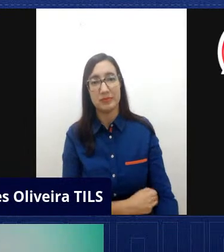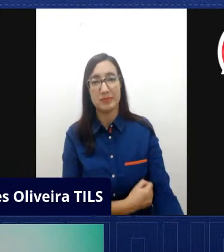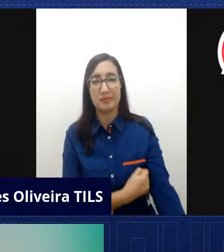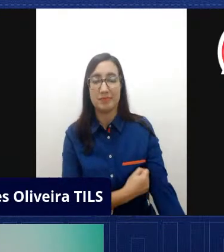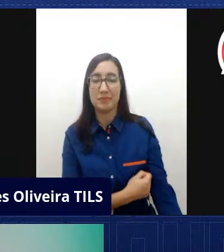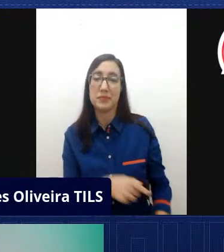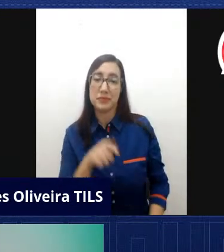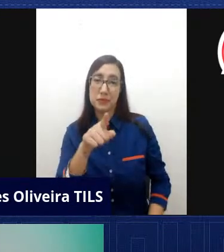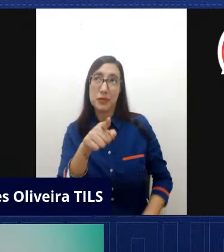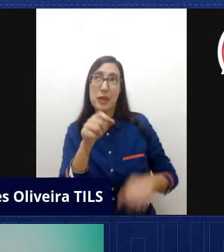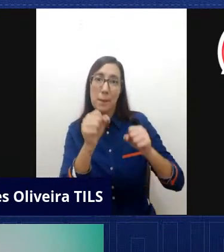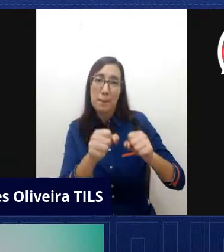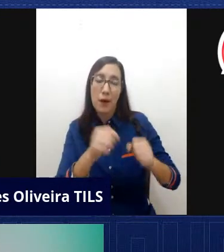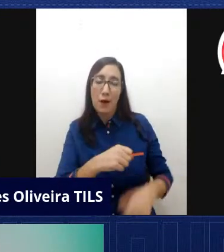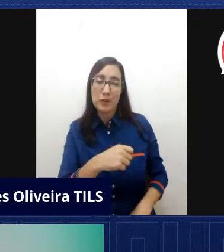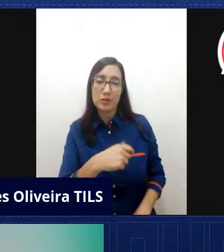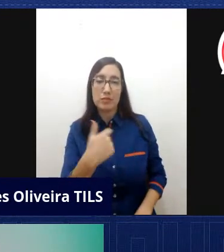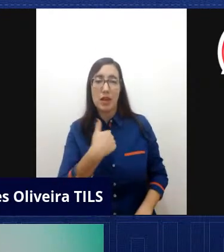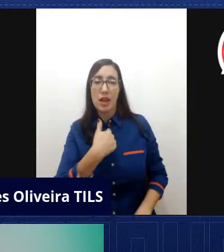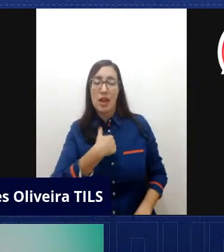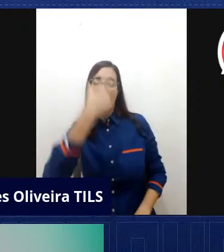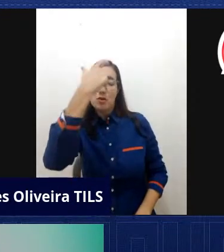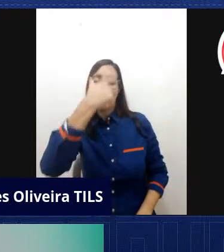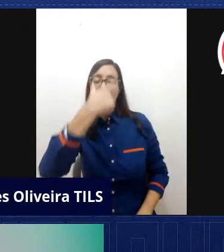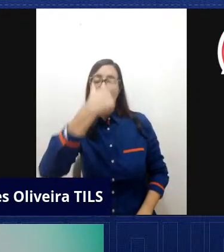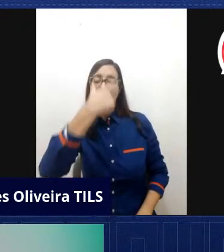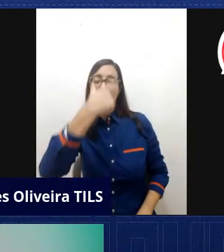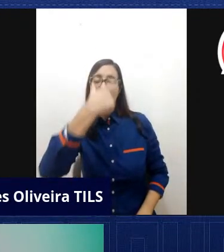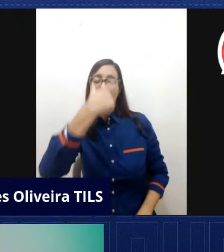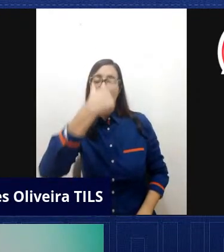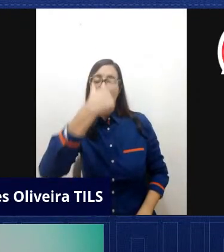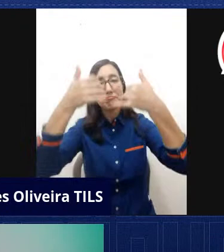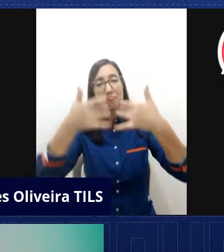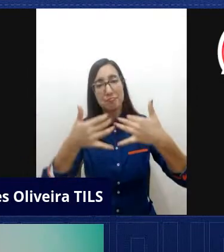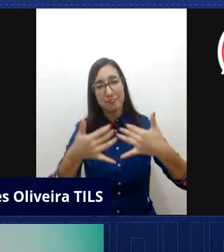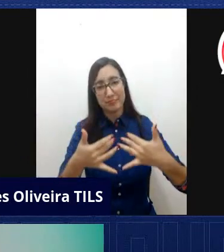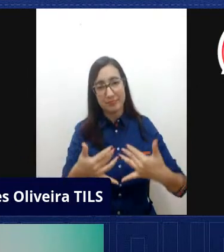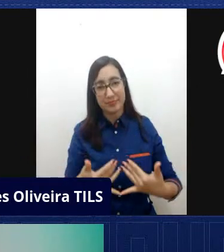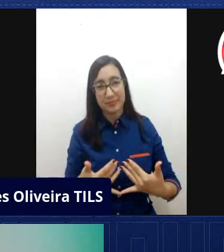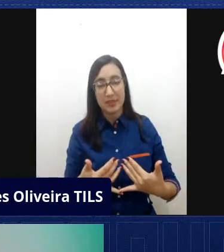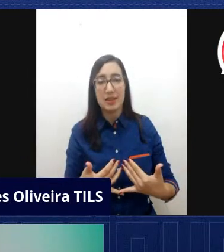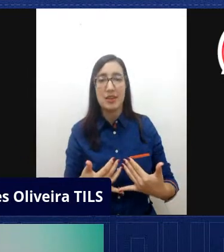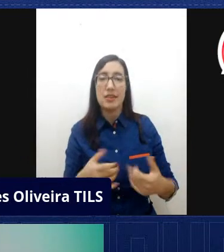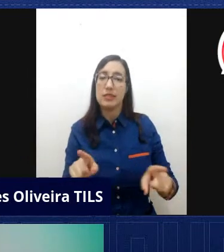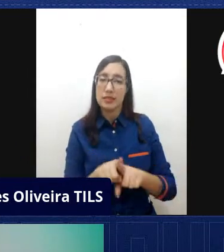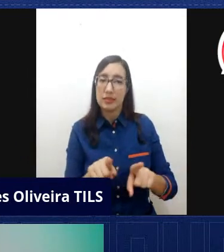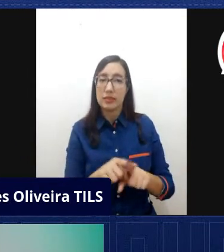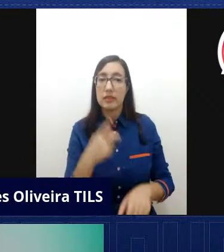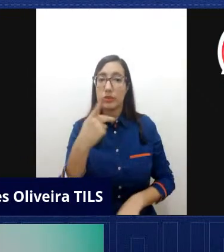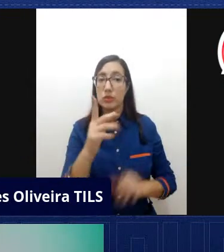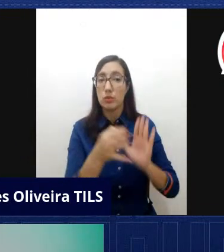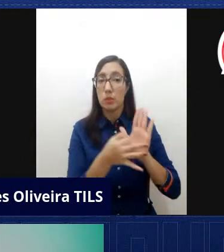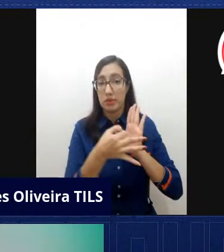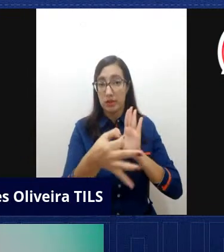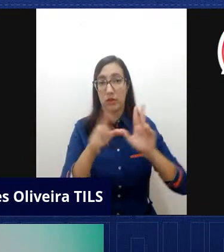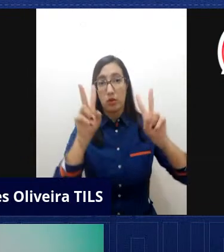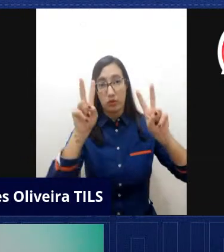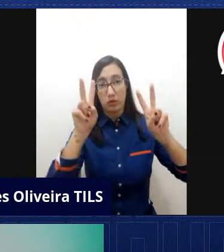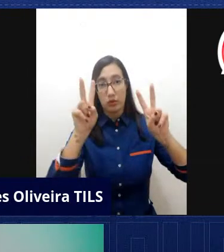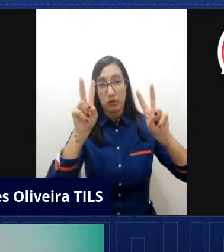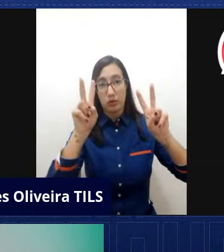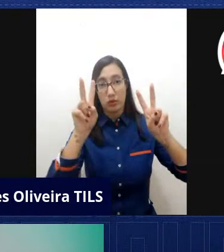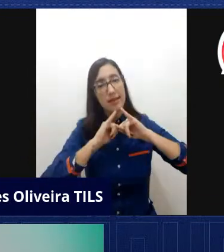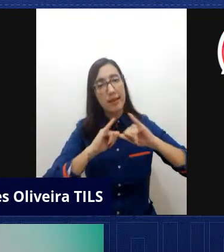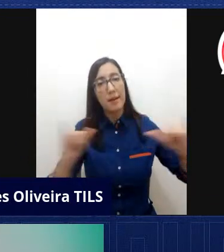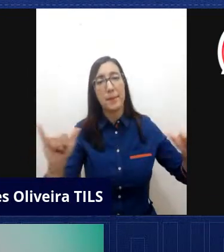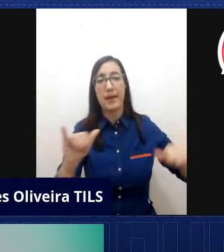importância da campanha nesse período de isolamento social, da pandemia, e o que é que você acha, né, que a gente pode fazer também,